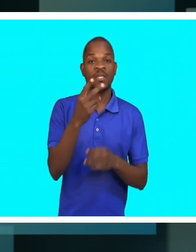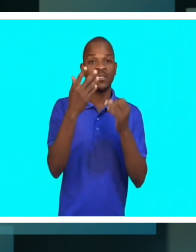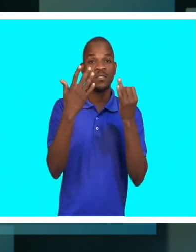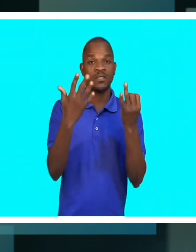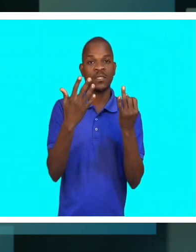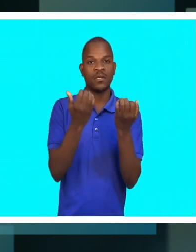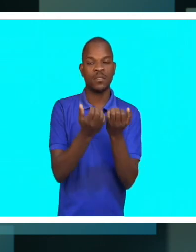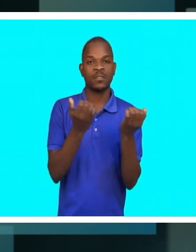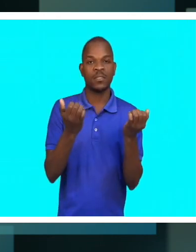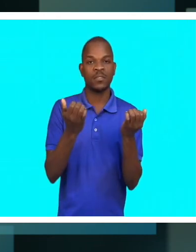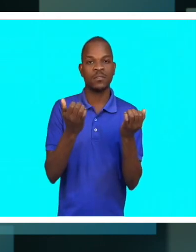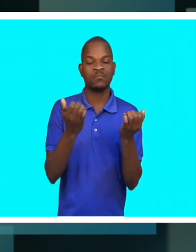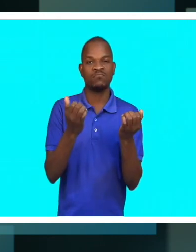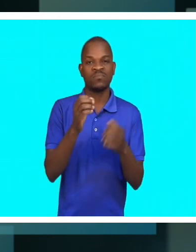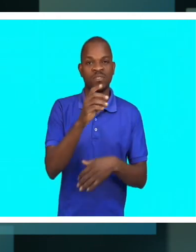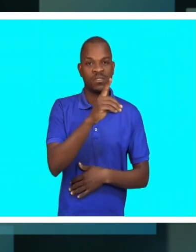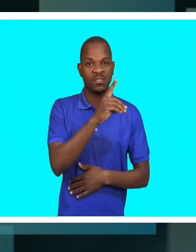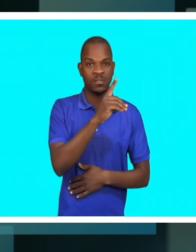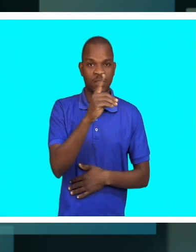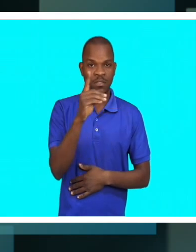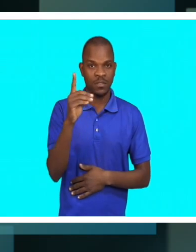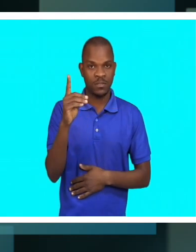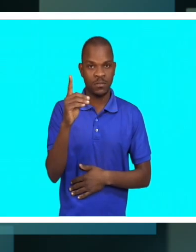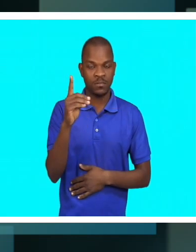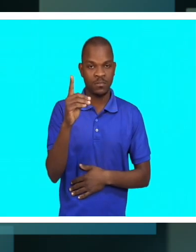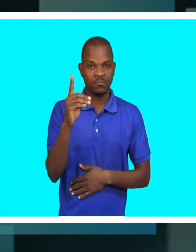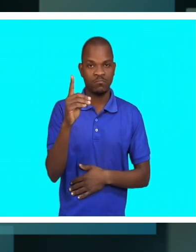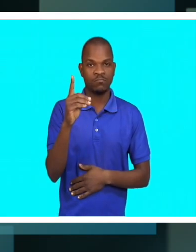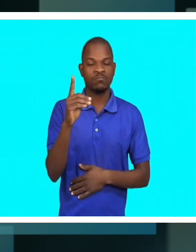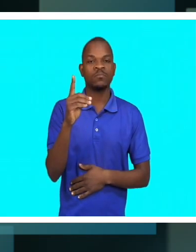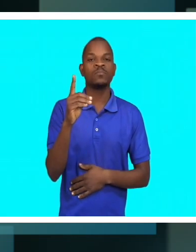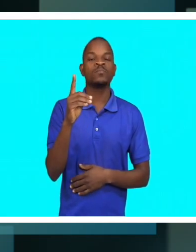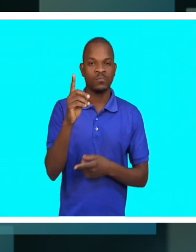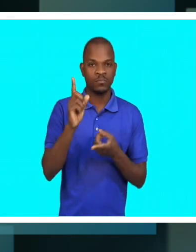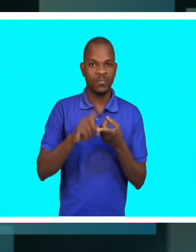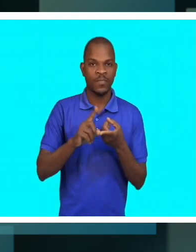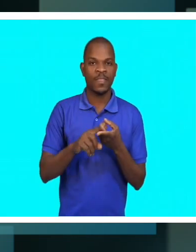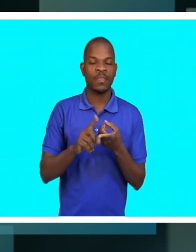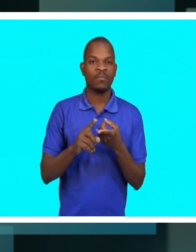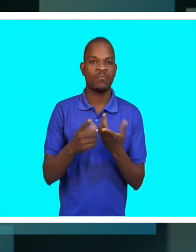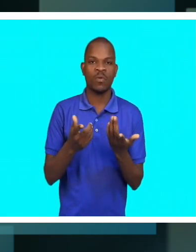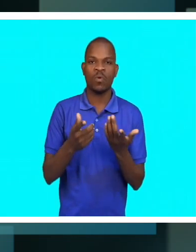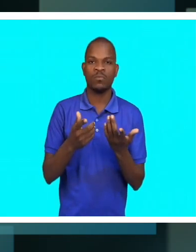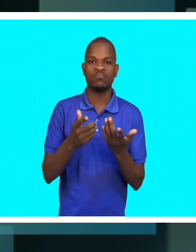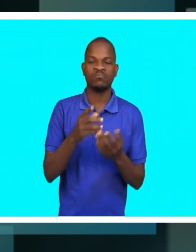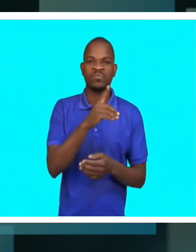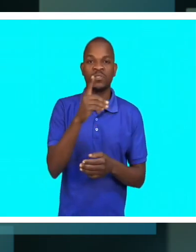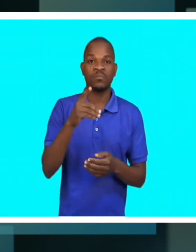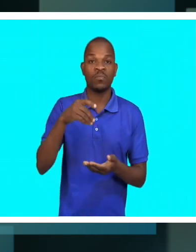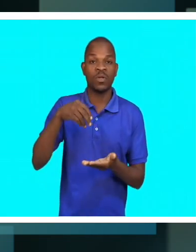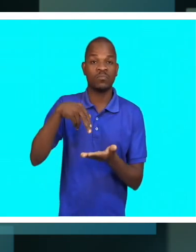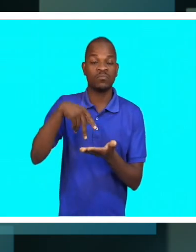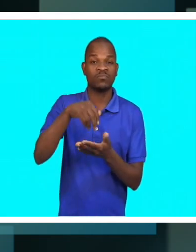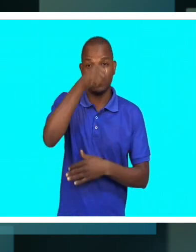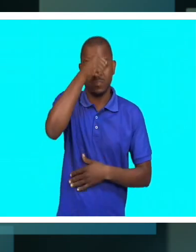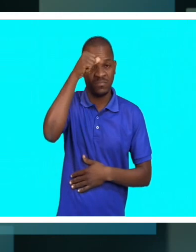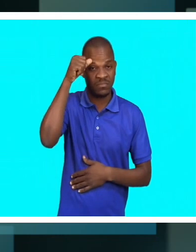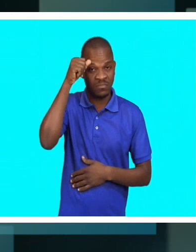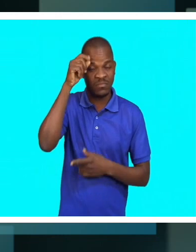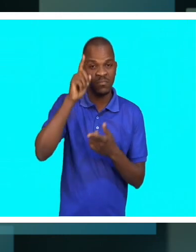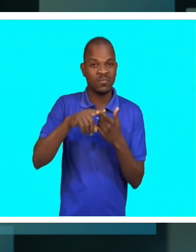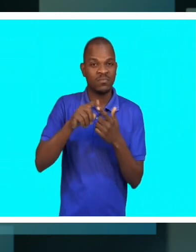com graves deficiências motoras,